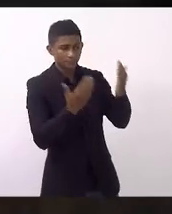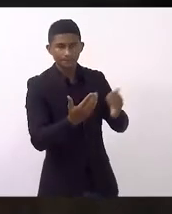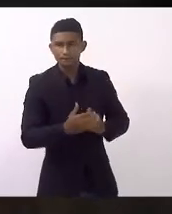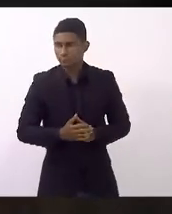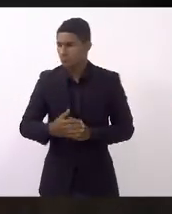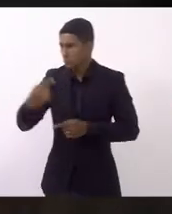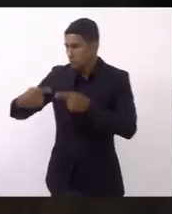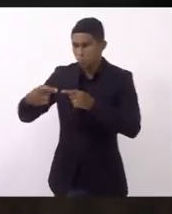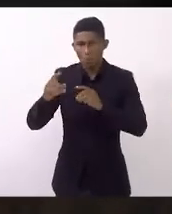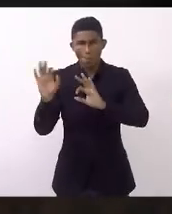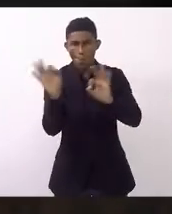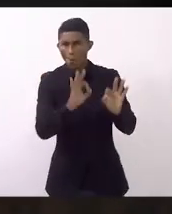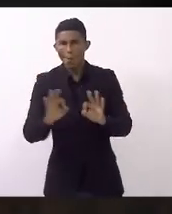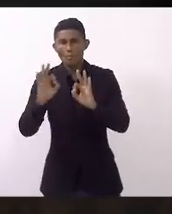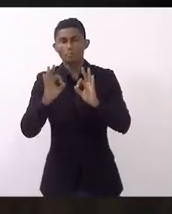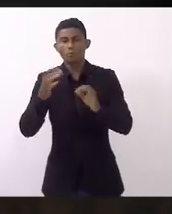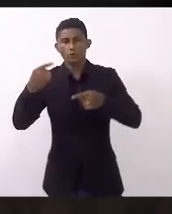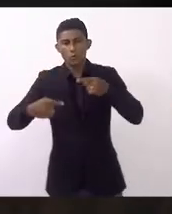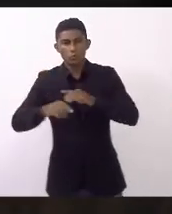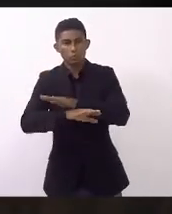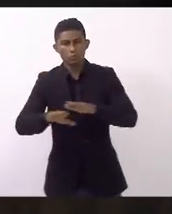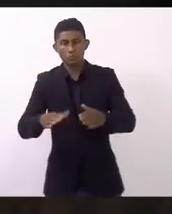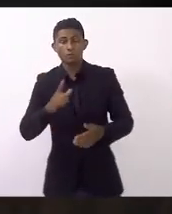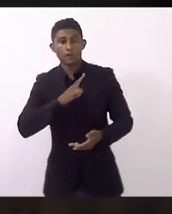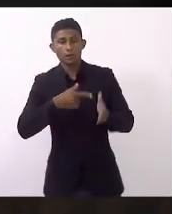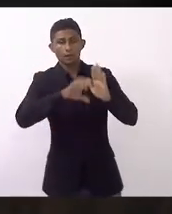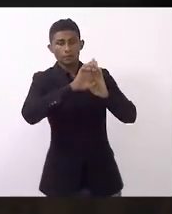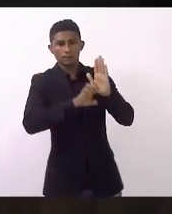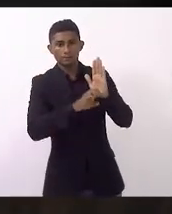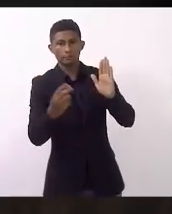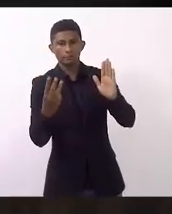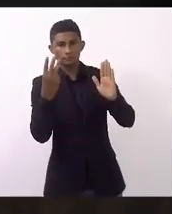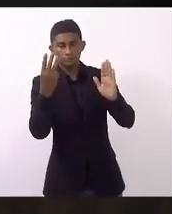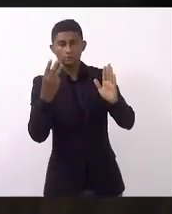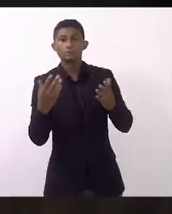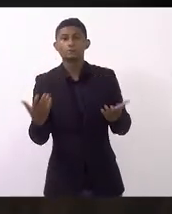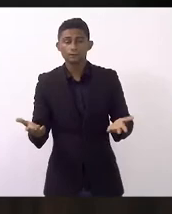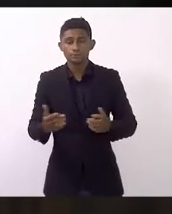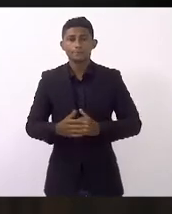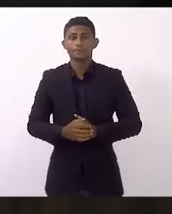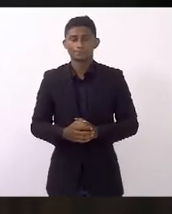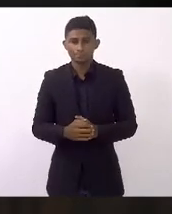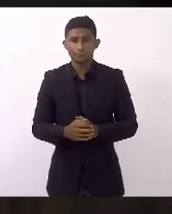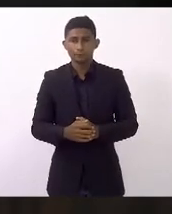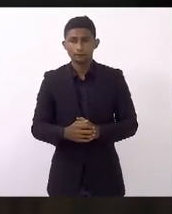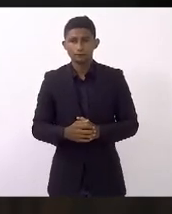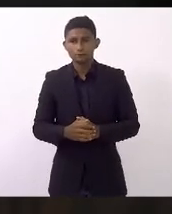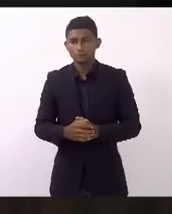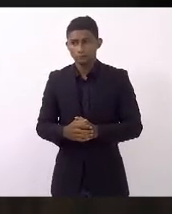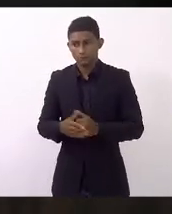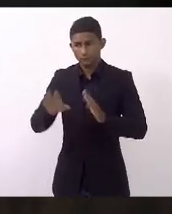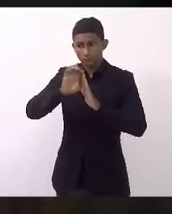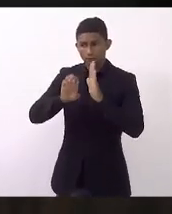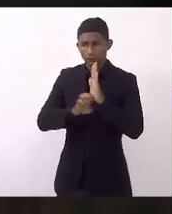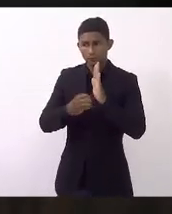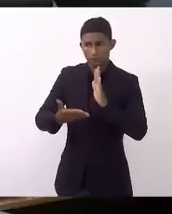queira discutir, encerrada a discussão, o presidente de proposta recebeu 3 emendas. Vossa Excelência conseguiu retirar algumas delas,